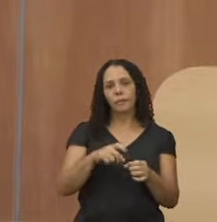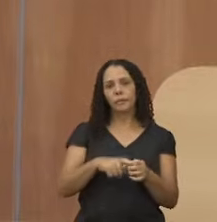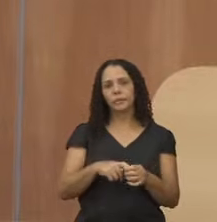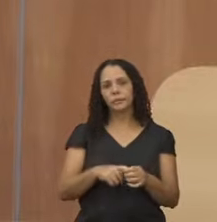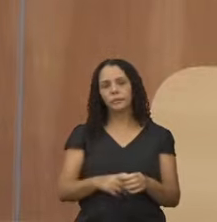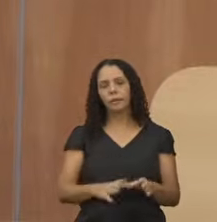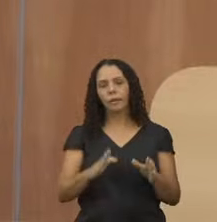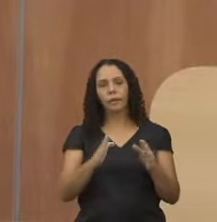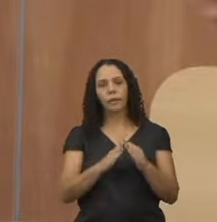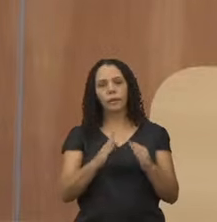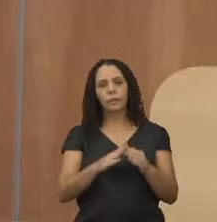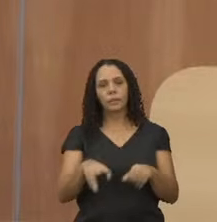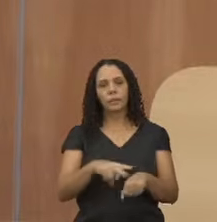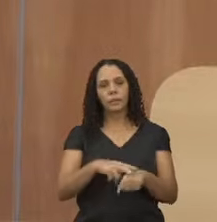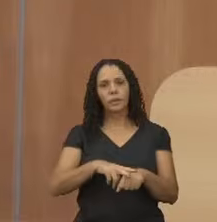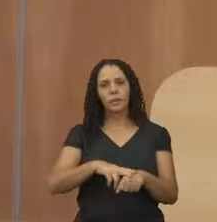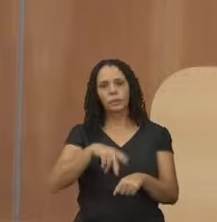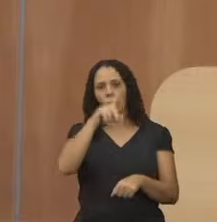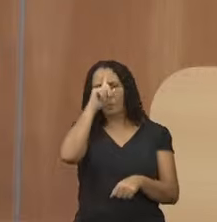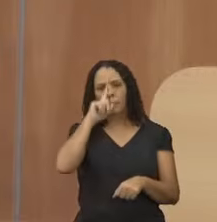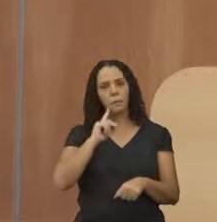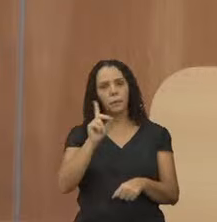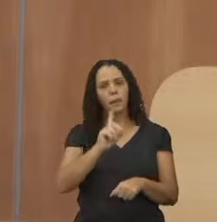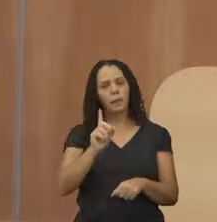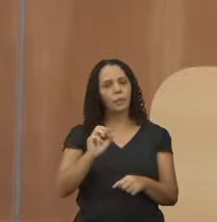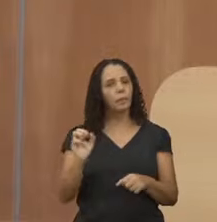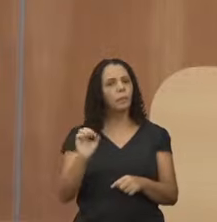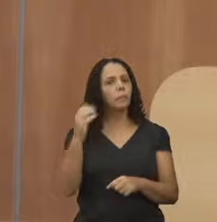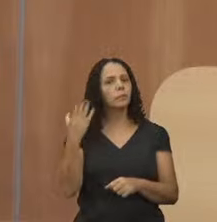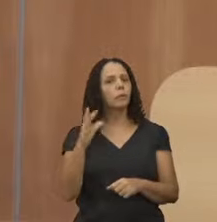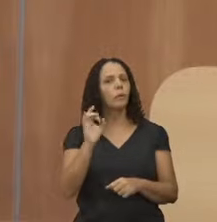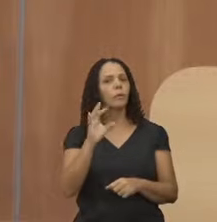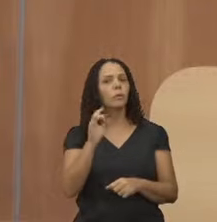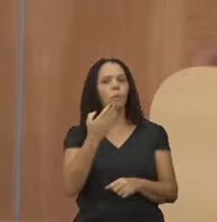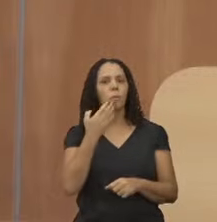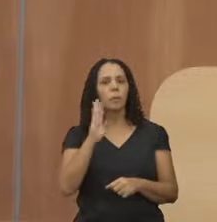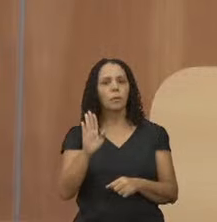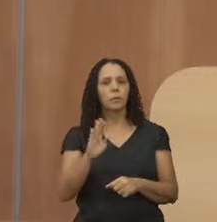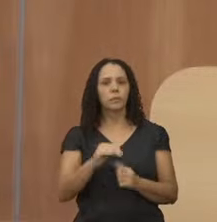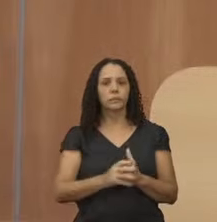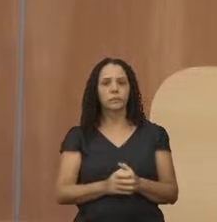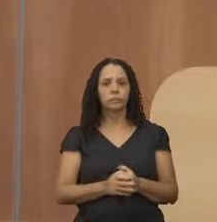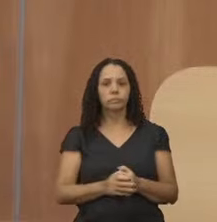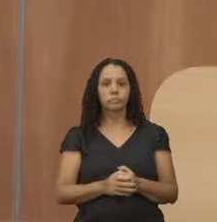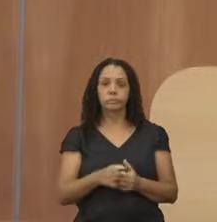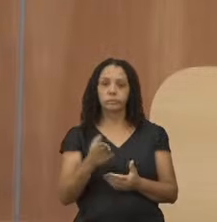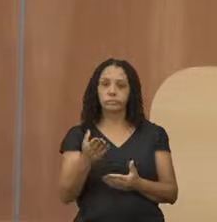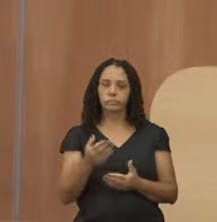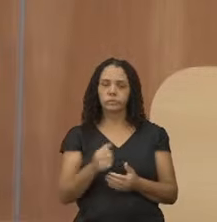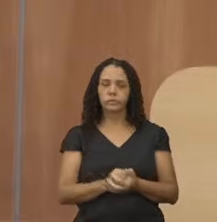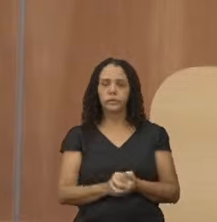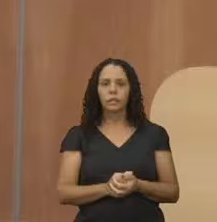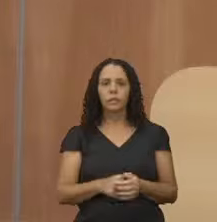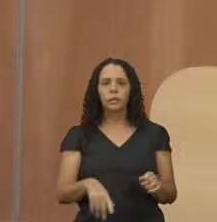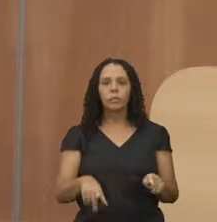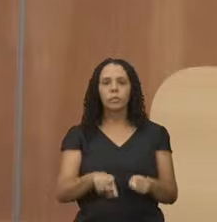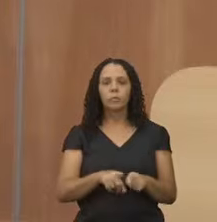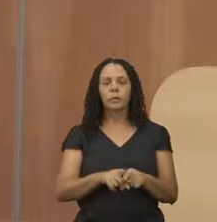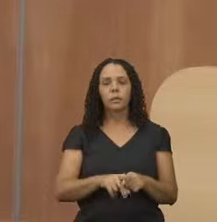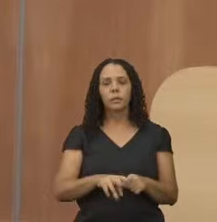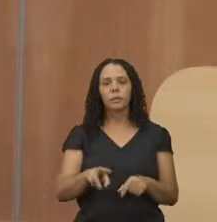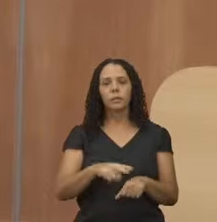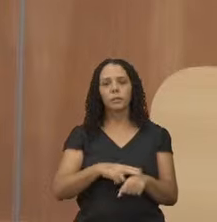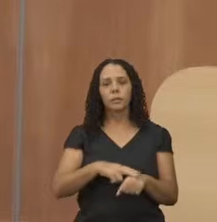Casa Verde e Amarela não aconteceu, ficou só no papel, né? Amarelou. Amarelou, e até mesmo porque verde e